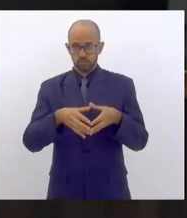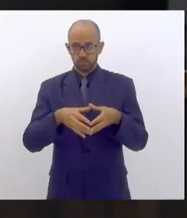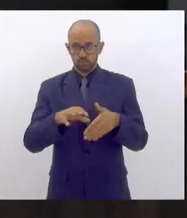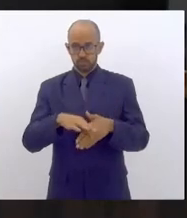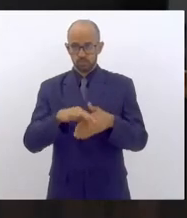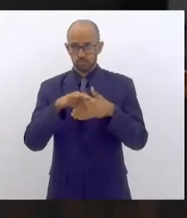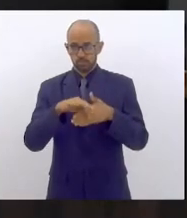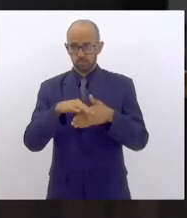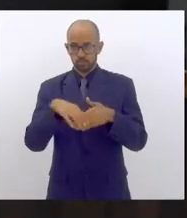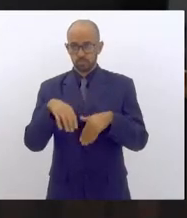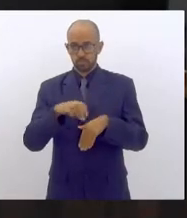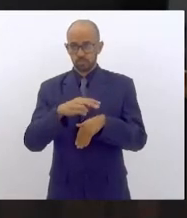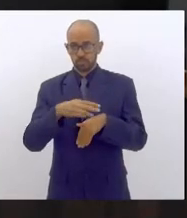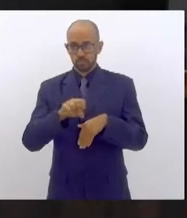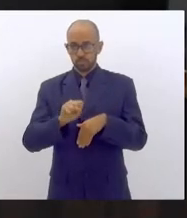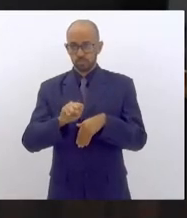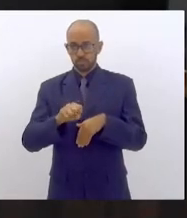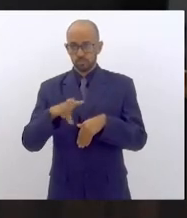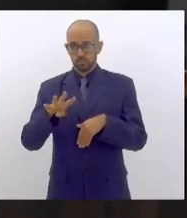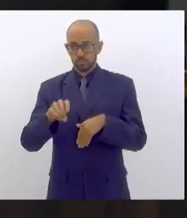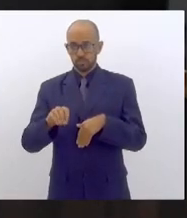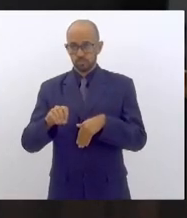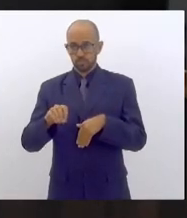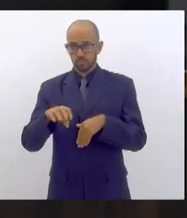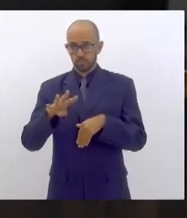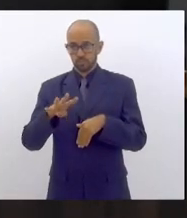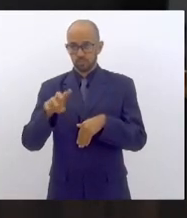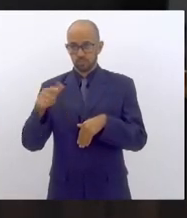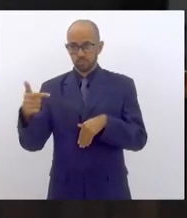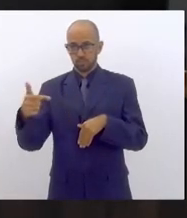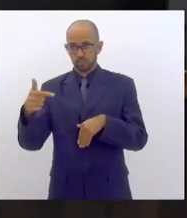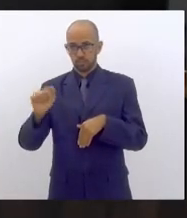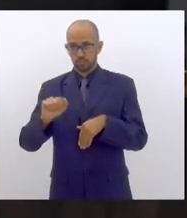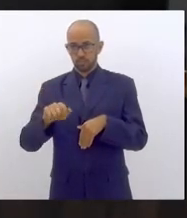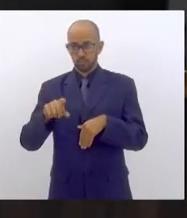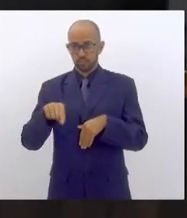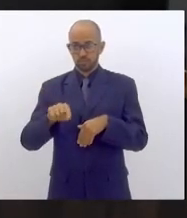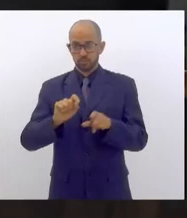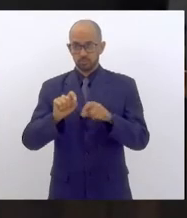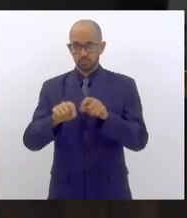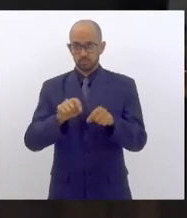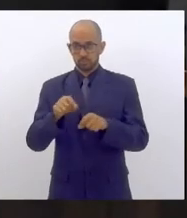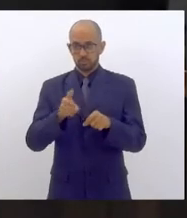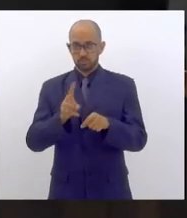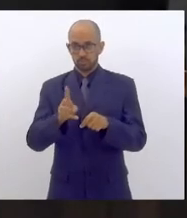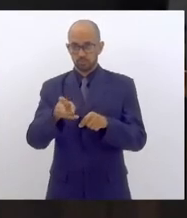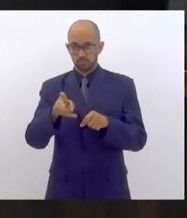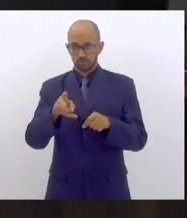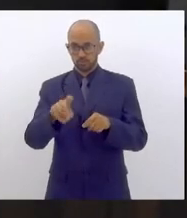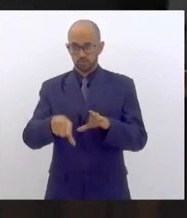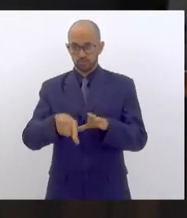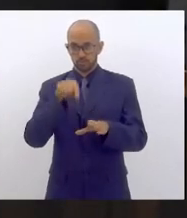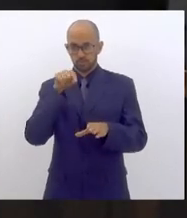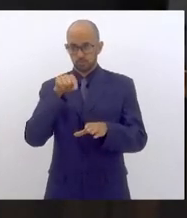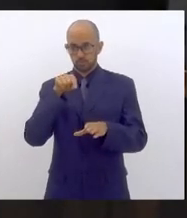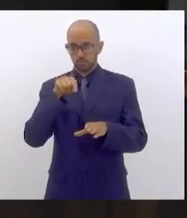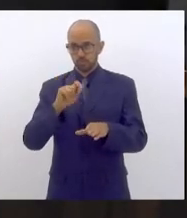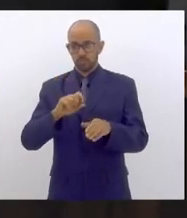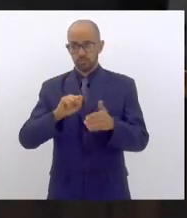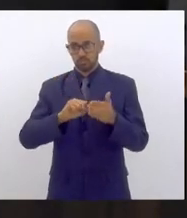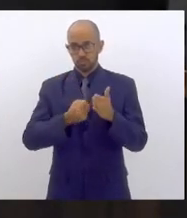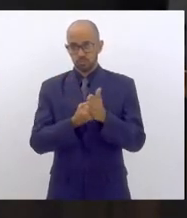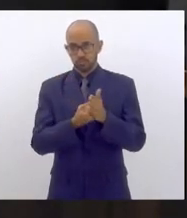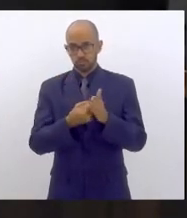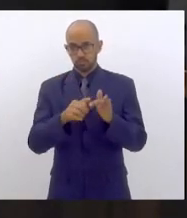38º, 40º, 42º, que é mantidos com destaques. Então vamos aos vetos,